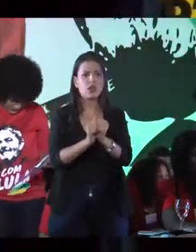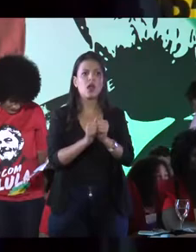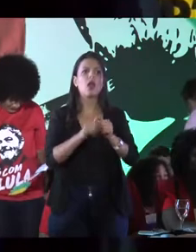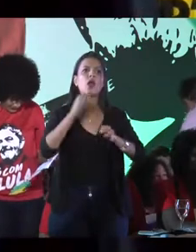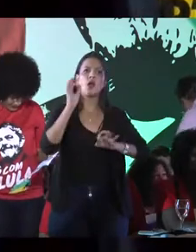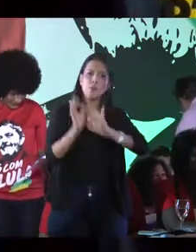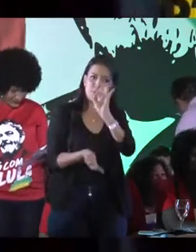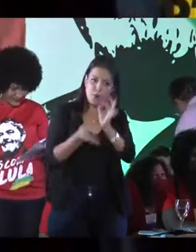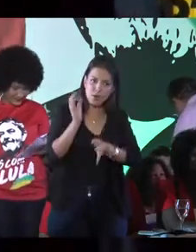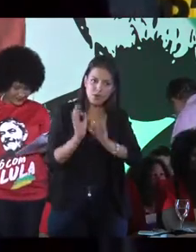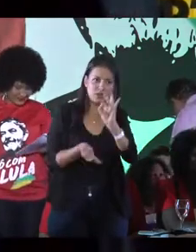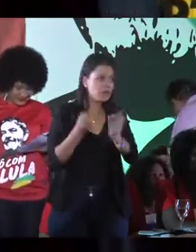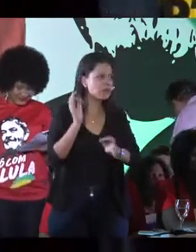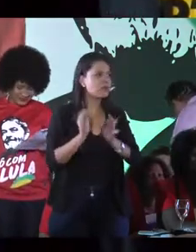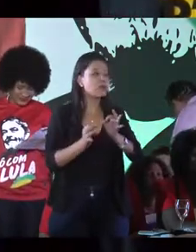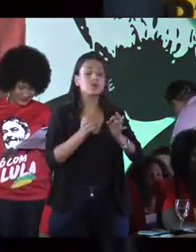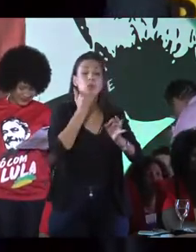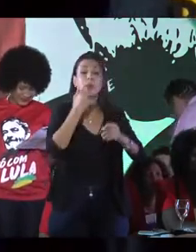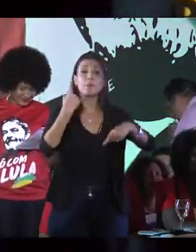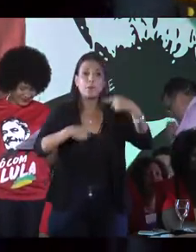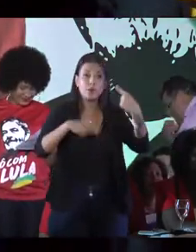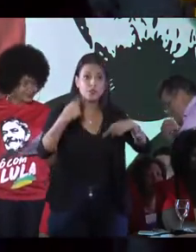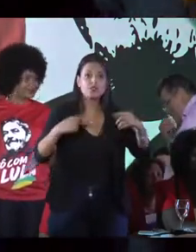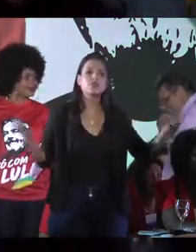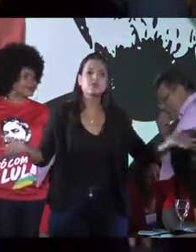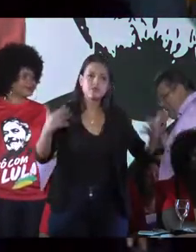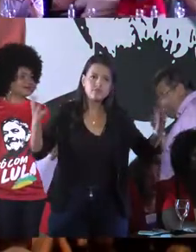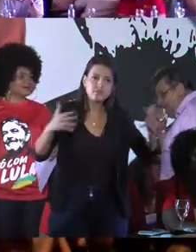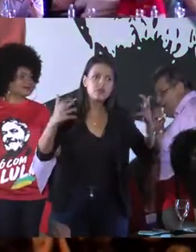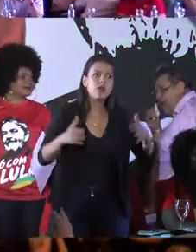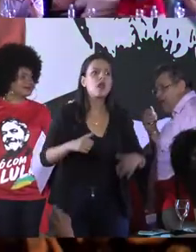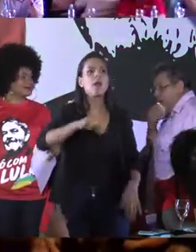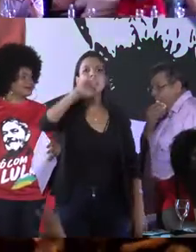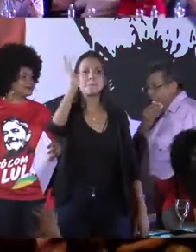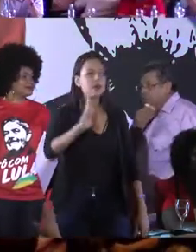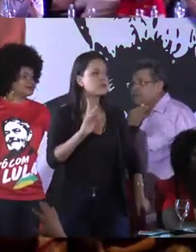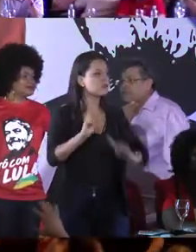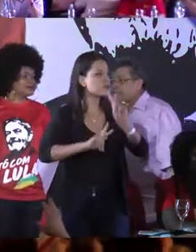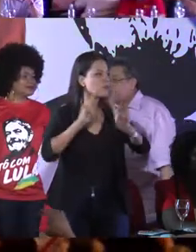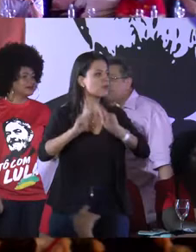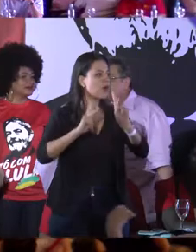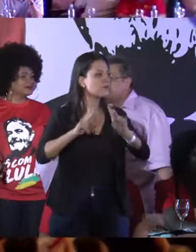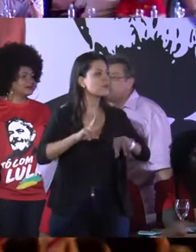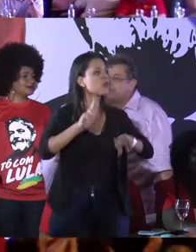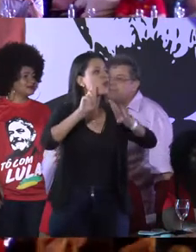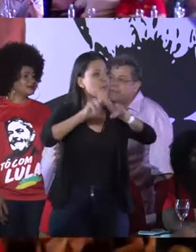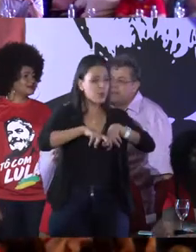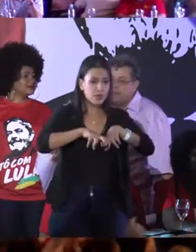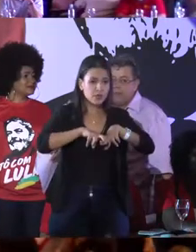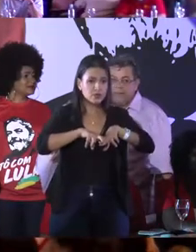política do nosso povo com a Frente Brasil Popular. E, portanto...